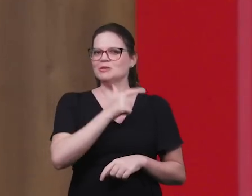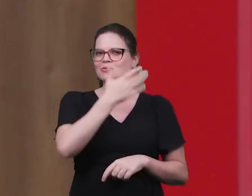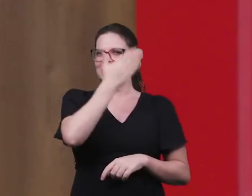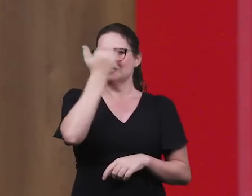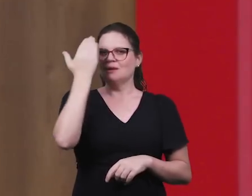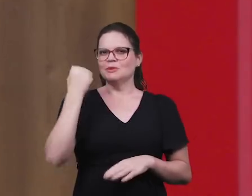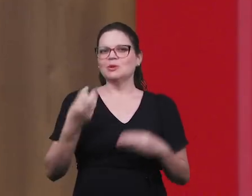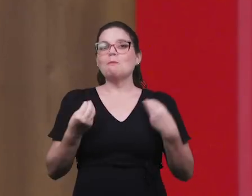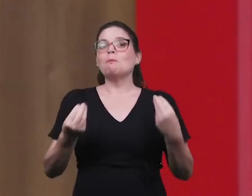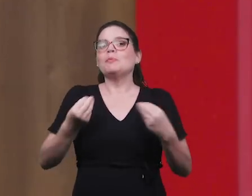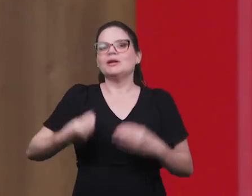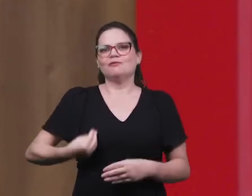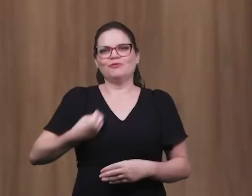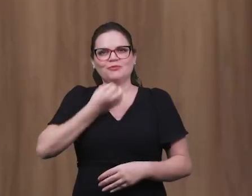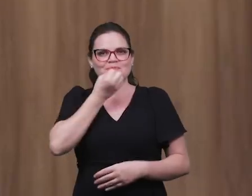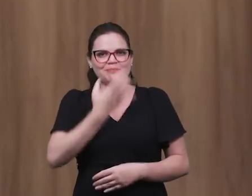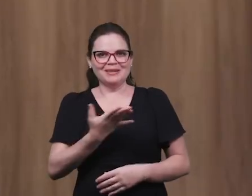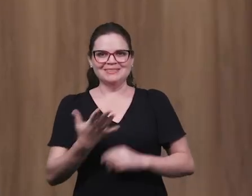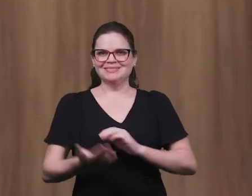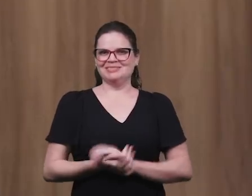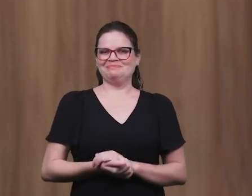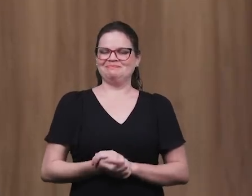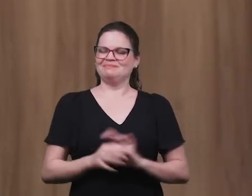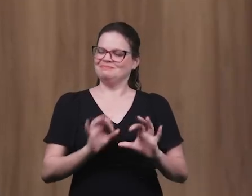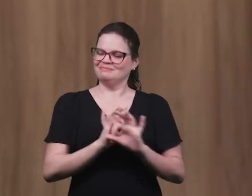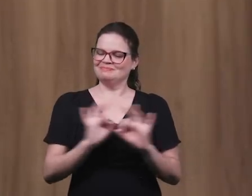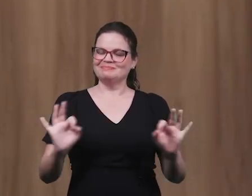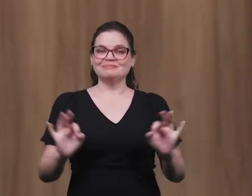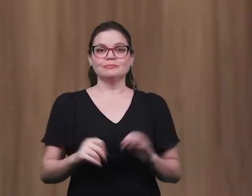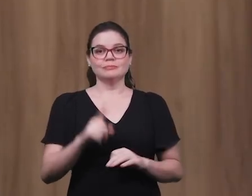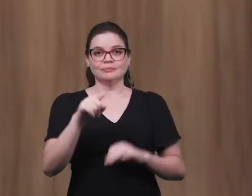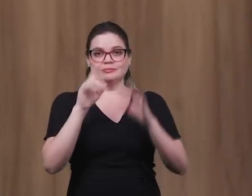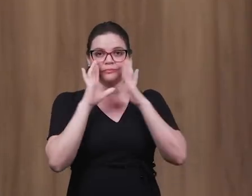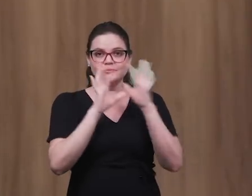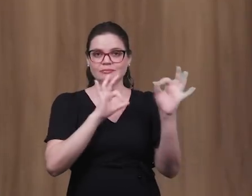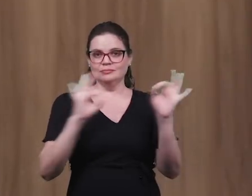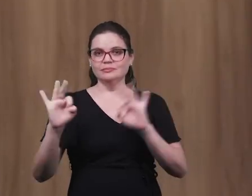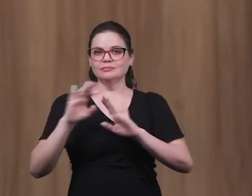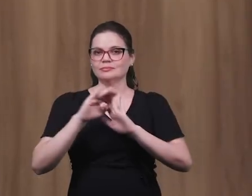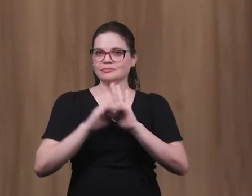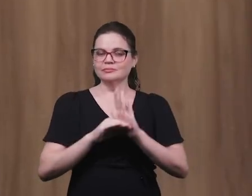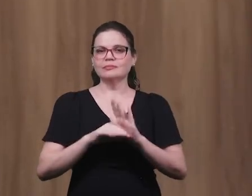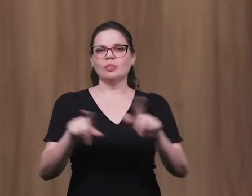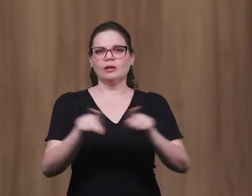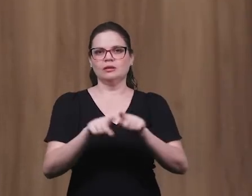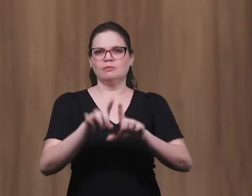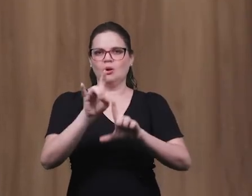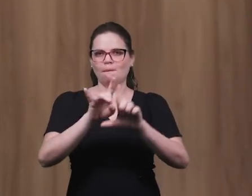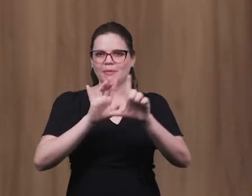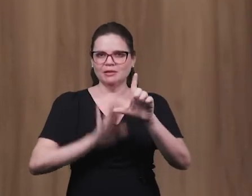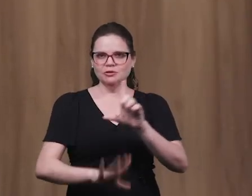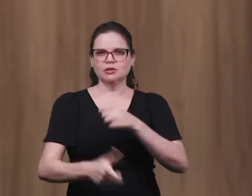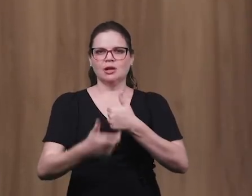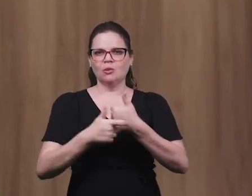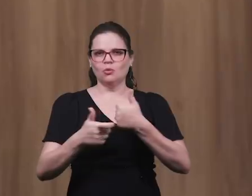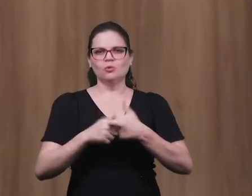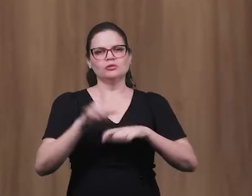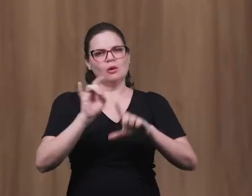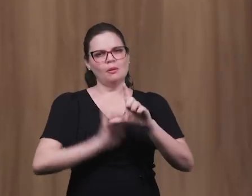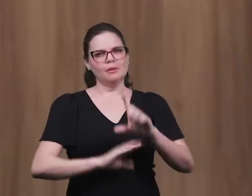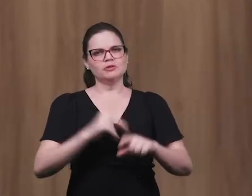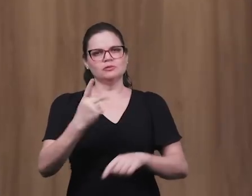para viver bem. É isso. Acompanhe nosso programa, divida, compartilhe com